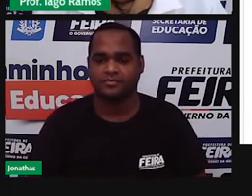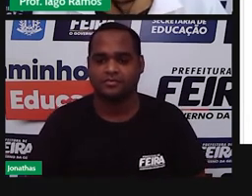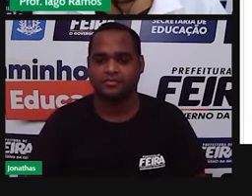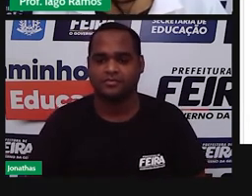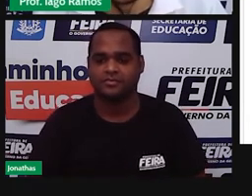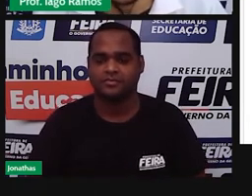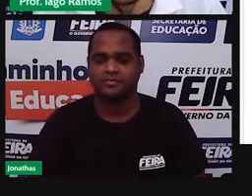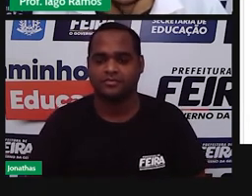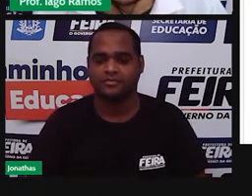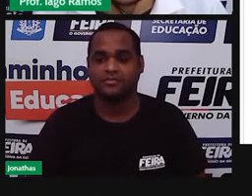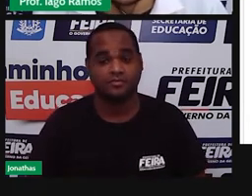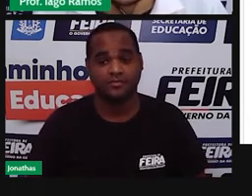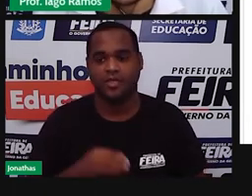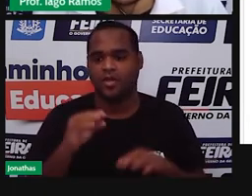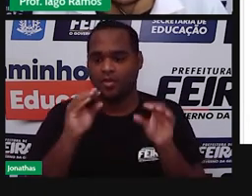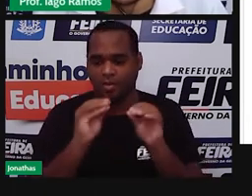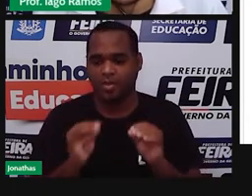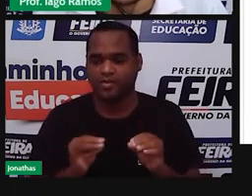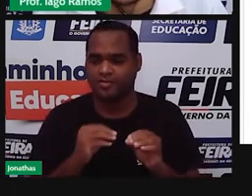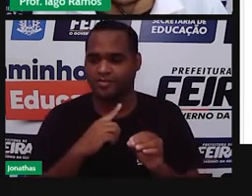Então, vamos lá, colocar aqui.